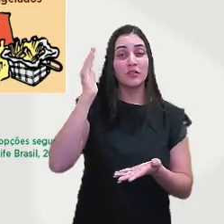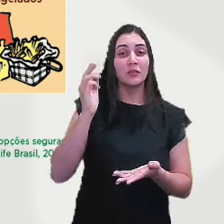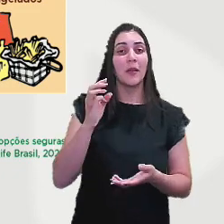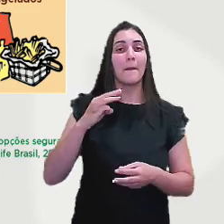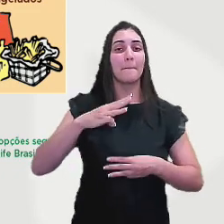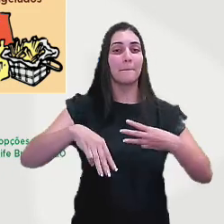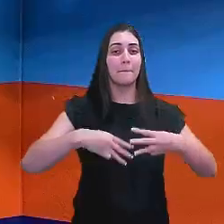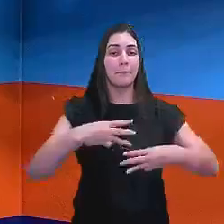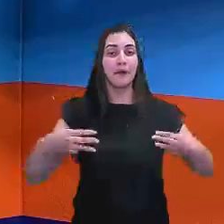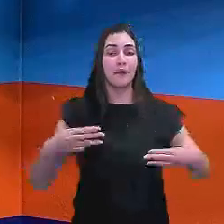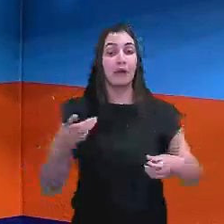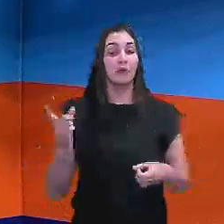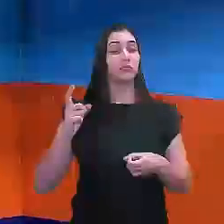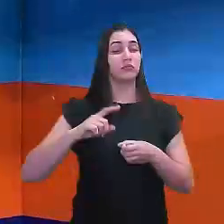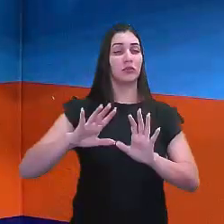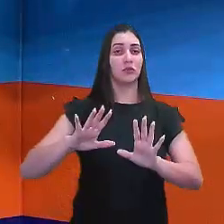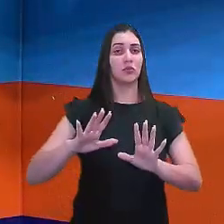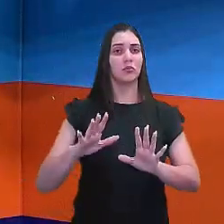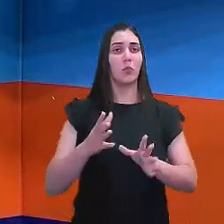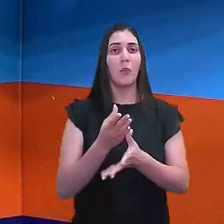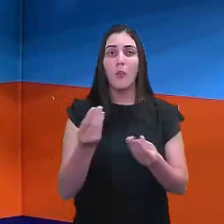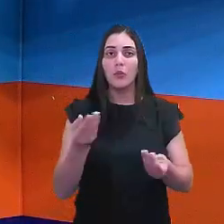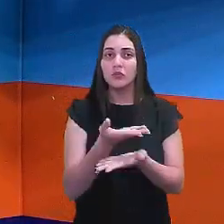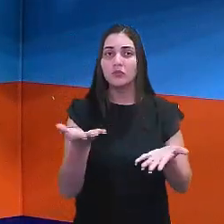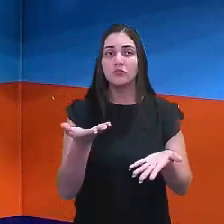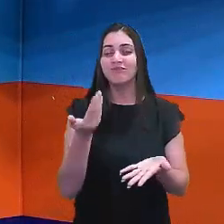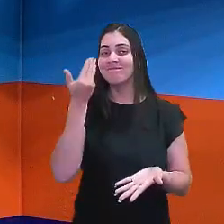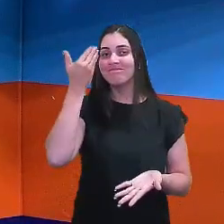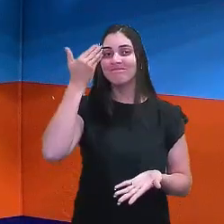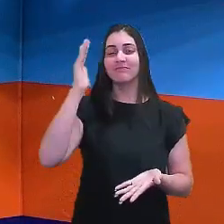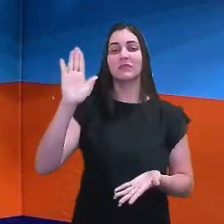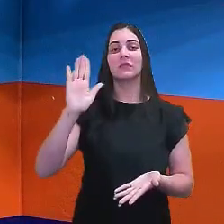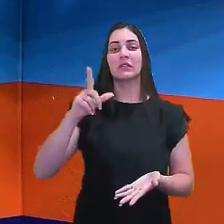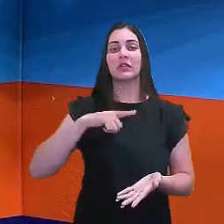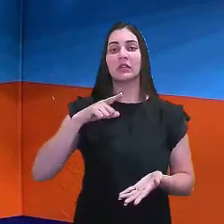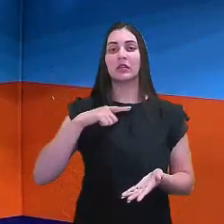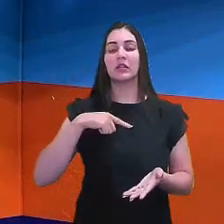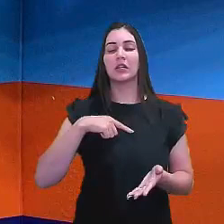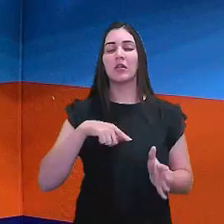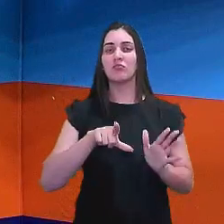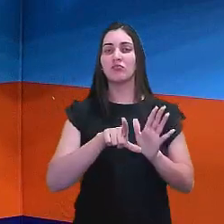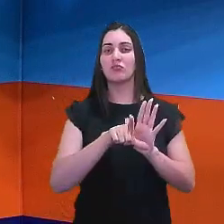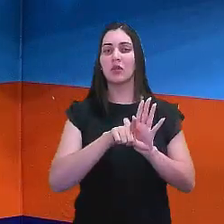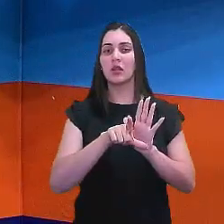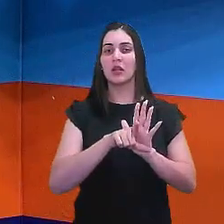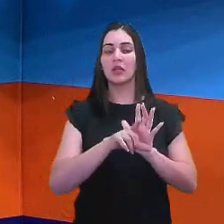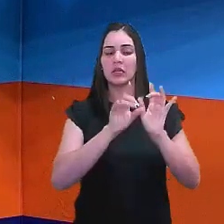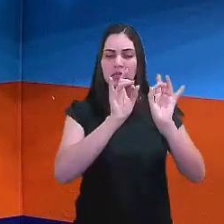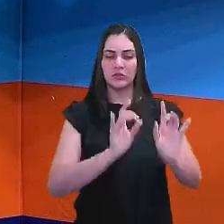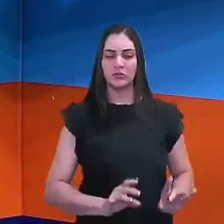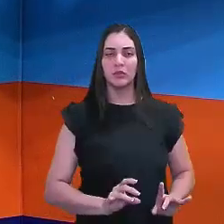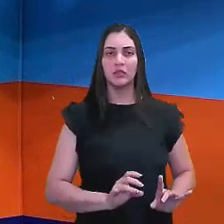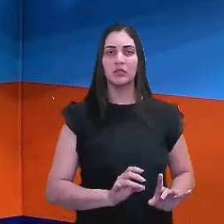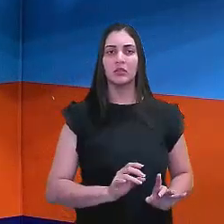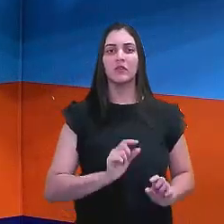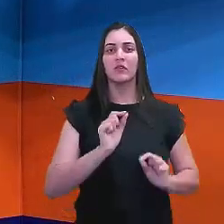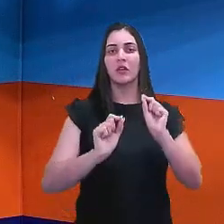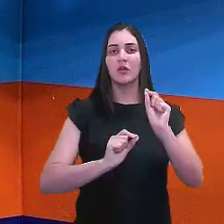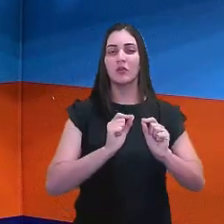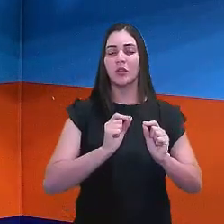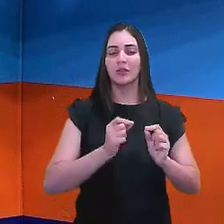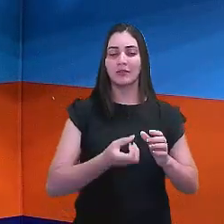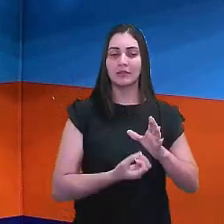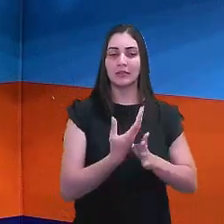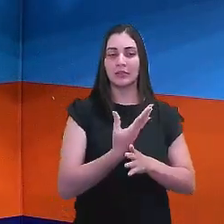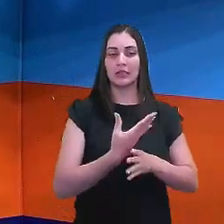Volta aqui comigo. Talvez muitos de vocês não sabiam disso. Existe uma legislação, gente, muito específica com relação à rotulação de